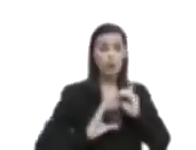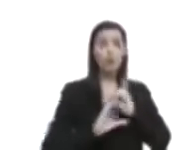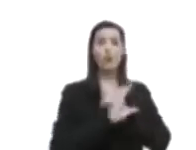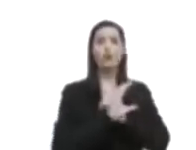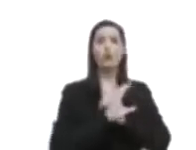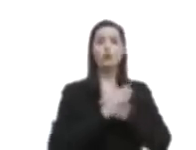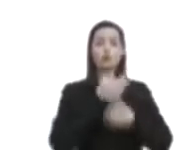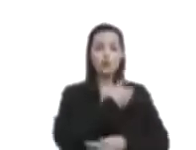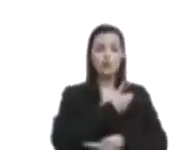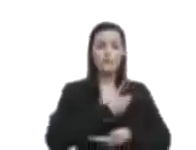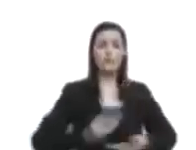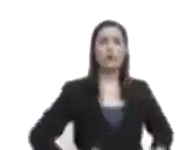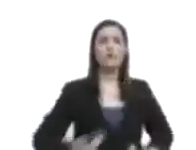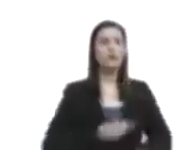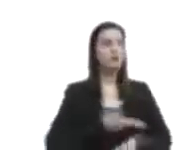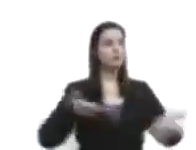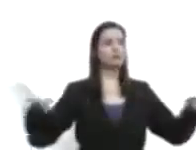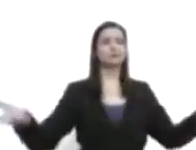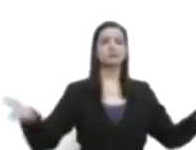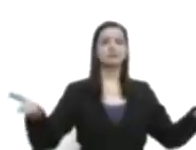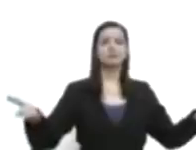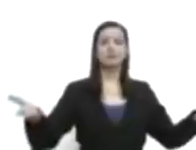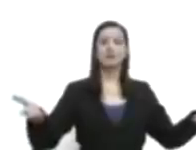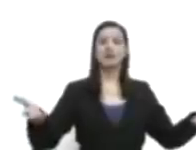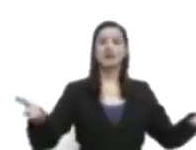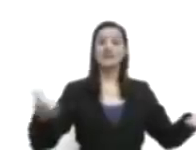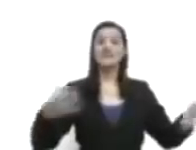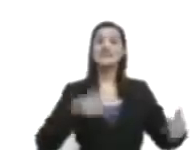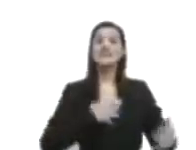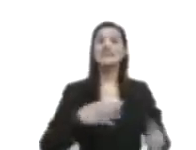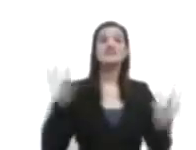122, alegrei-me quando me disseram.